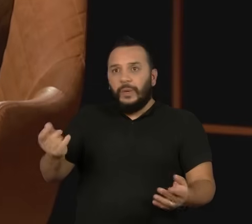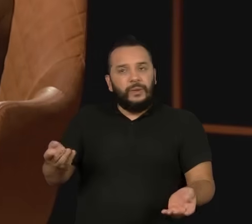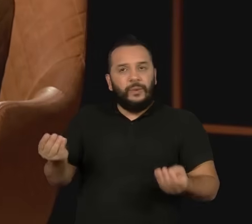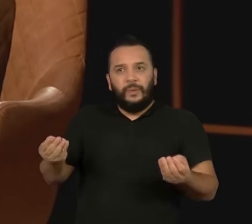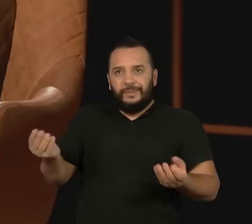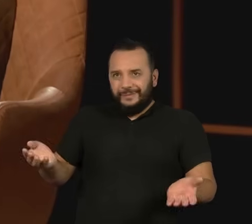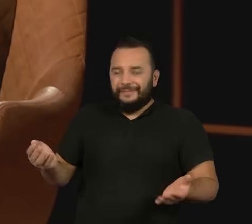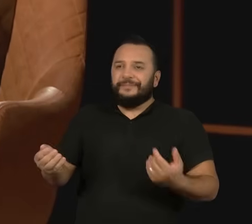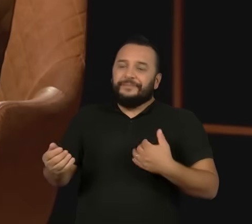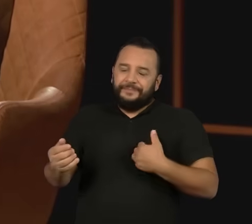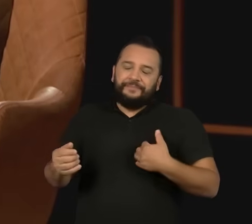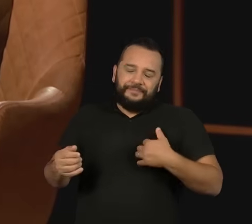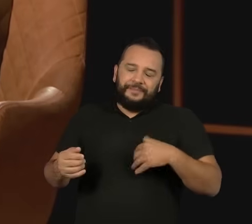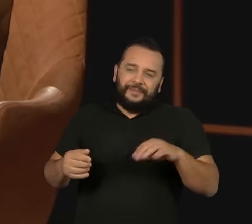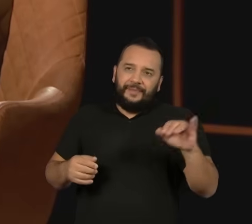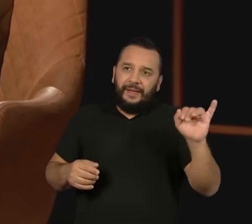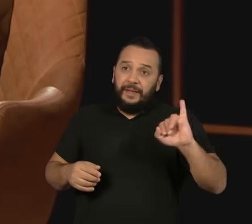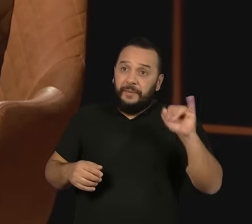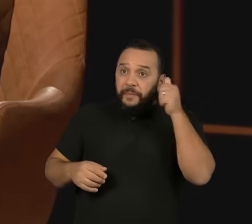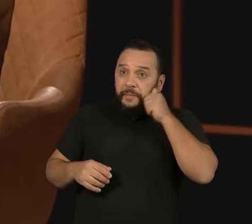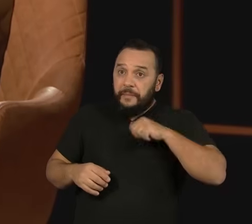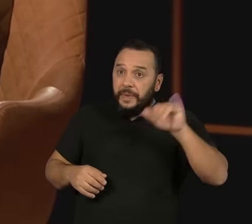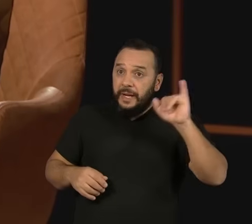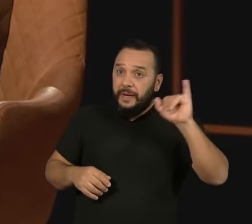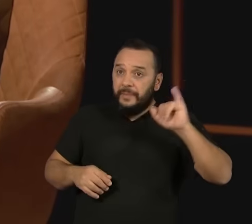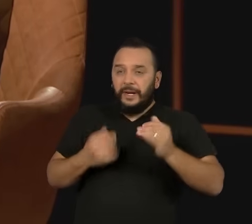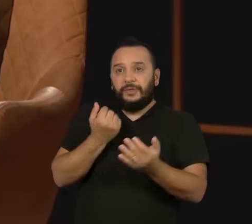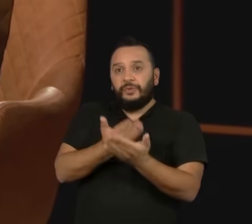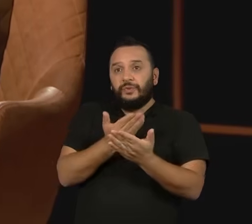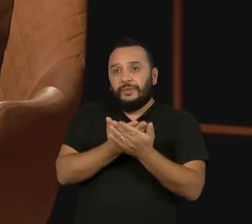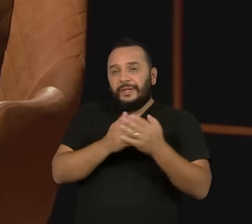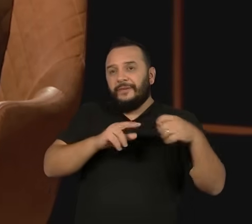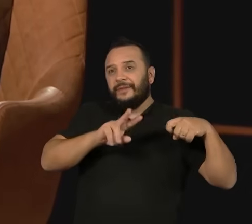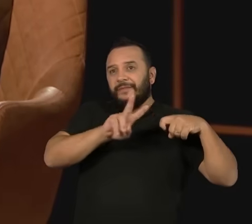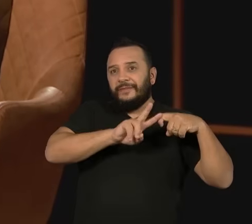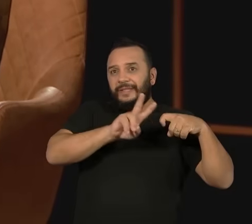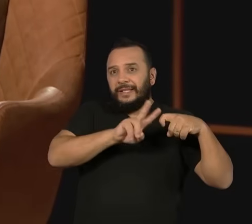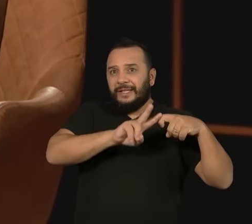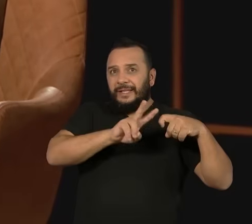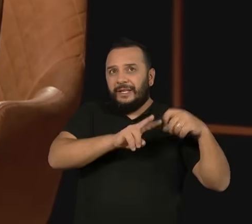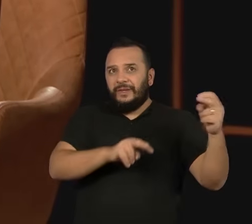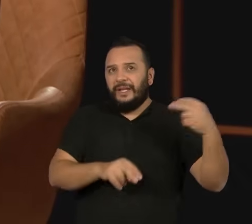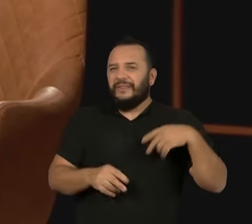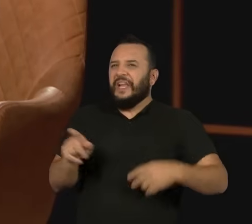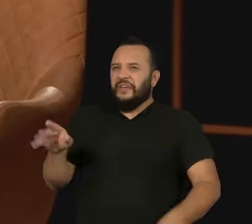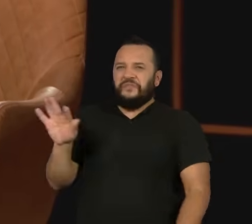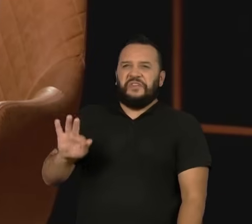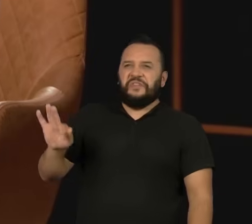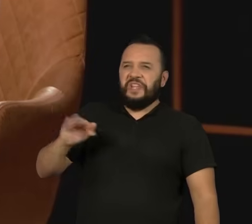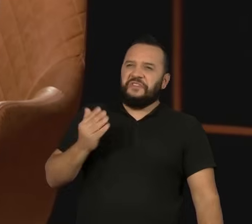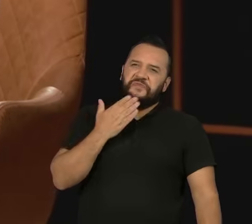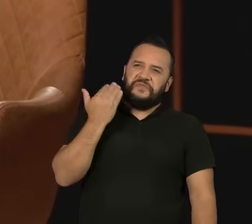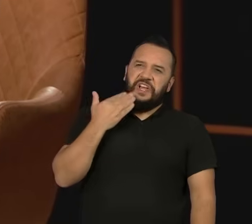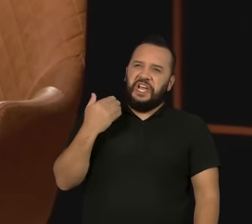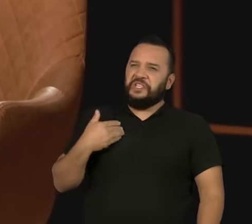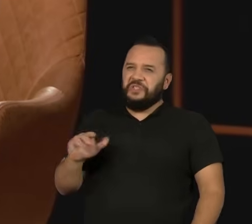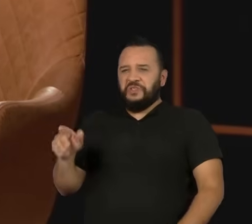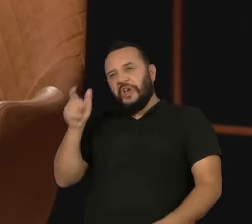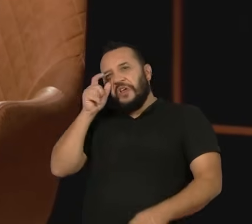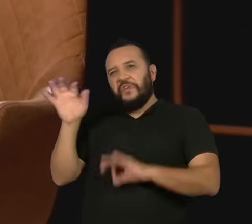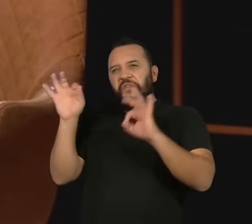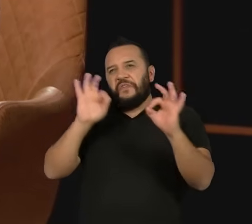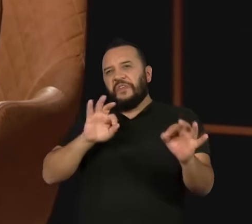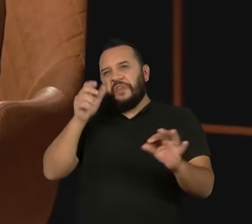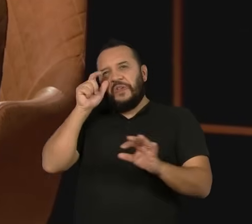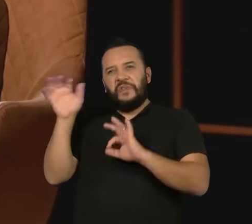Minha irmã fazia veterinária, estudava, nenhuma condenada. Ela olhava para mim, nossa, essa faculdade é muito moleza, né? Você fica vendo